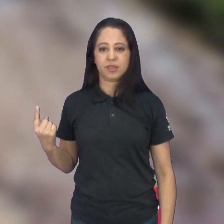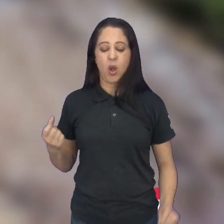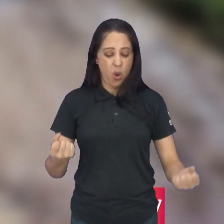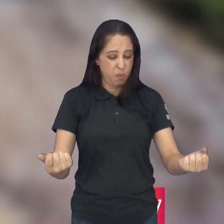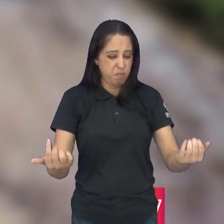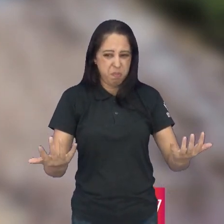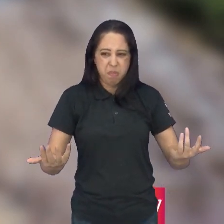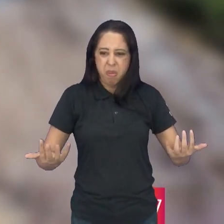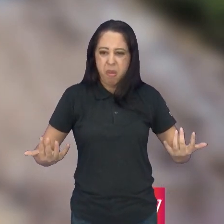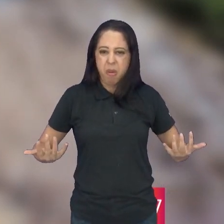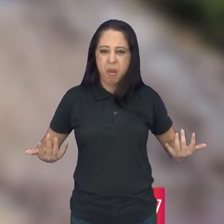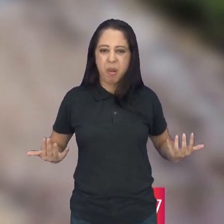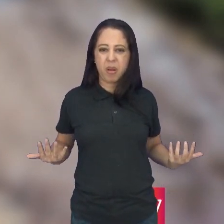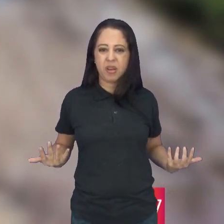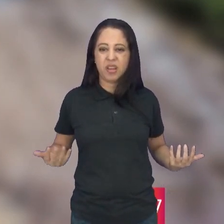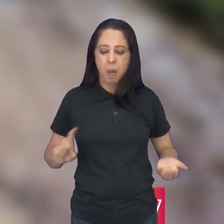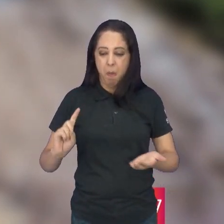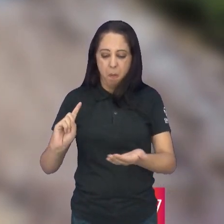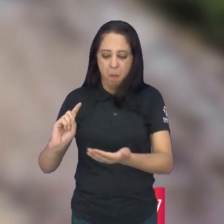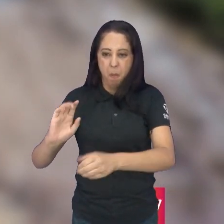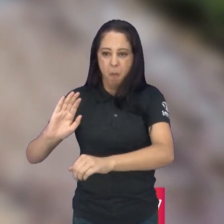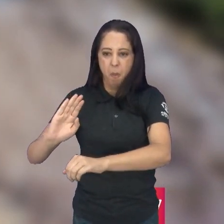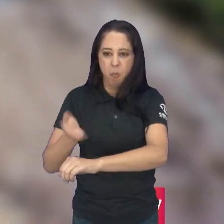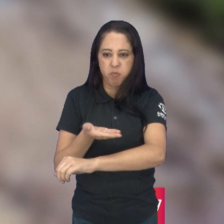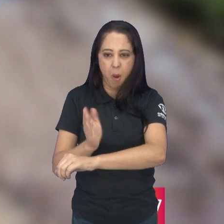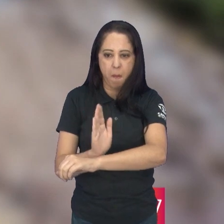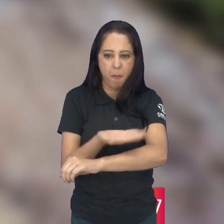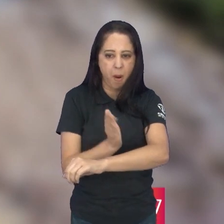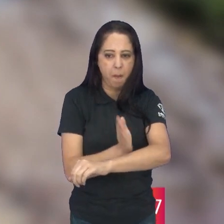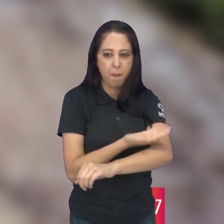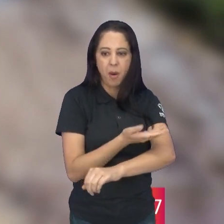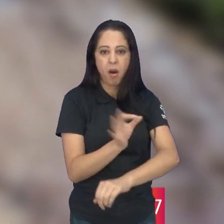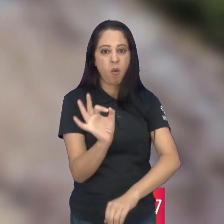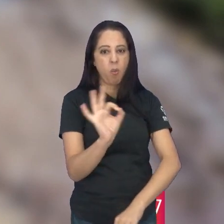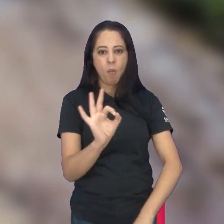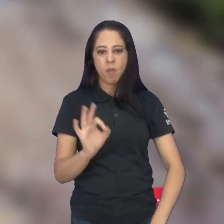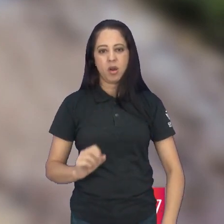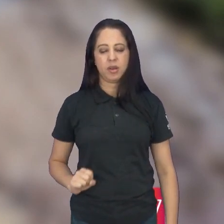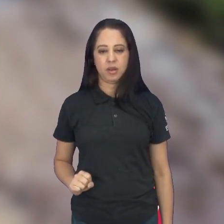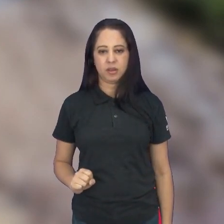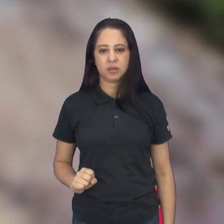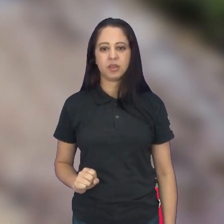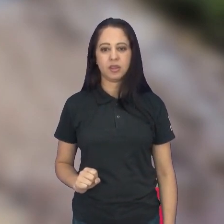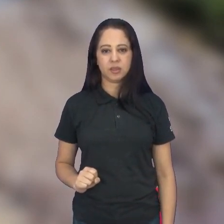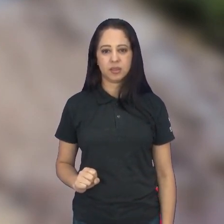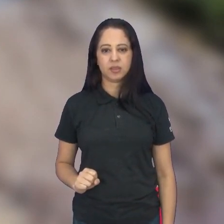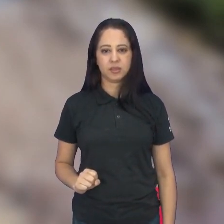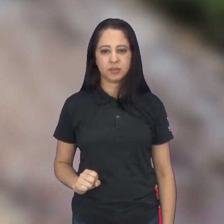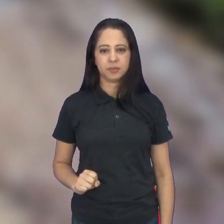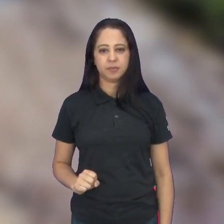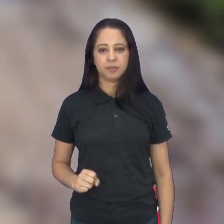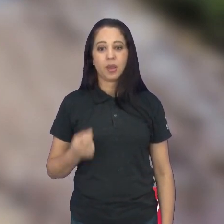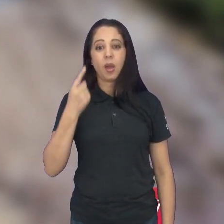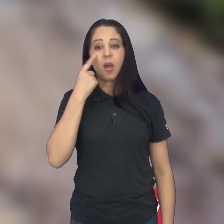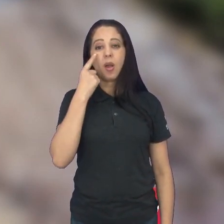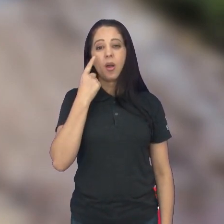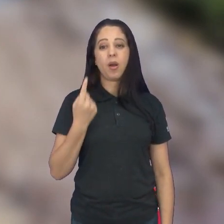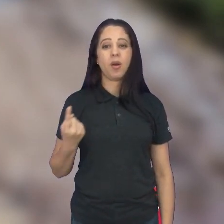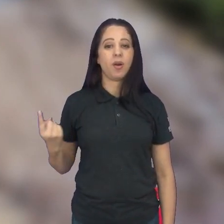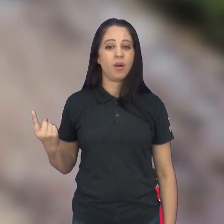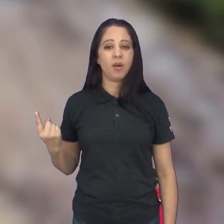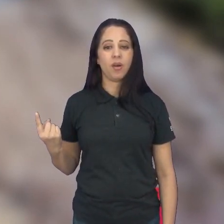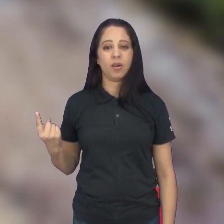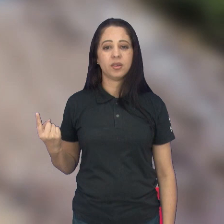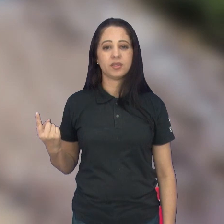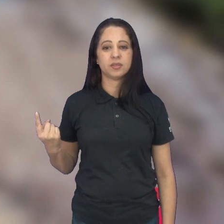mato, Freitas. Que ninguém vem cortar. Isso aqui é nossa na saga. Rua. Olha o mato aqui é a canaleta que já não dá para ver mais por causa do mato.